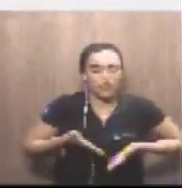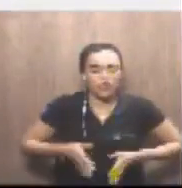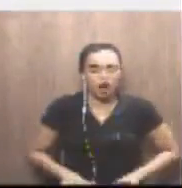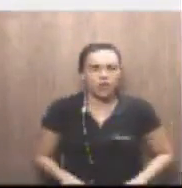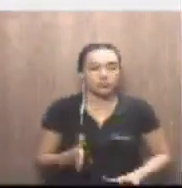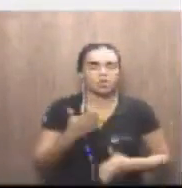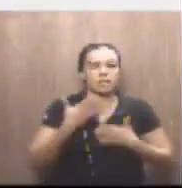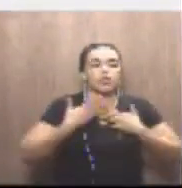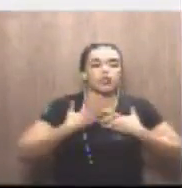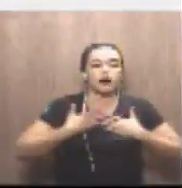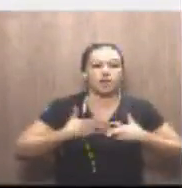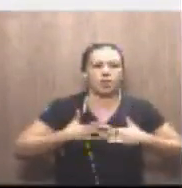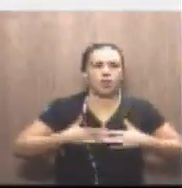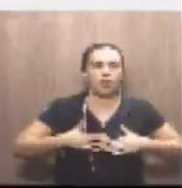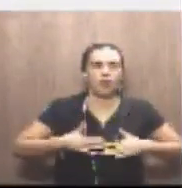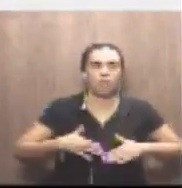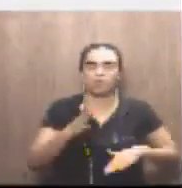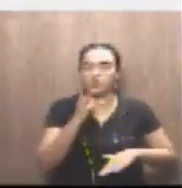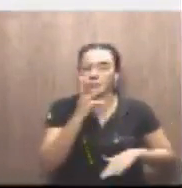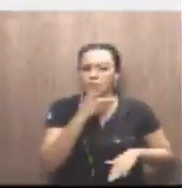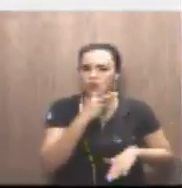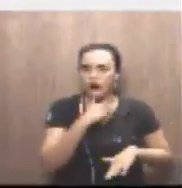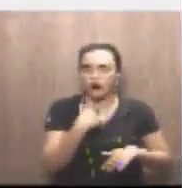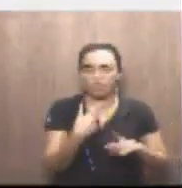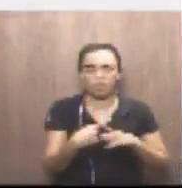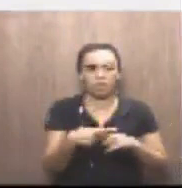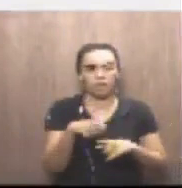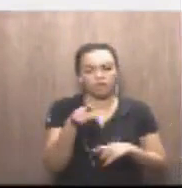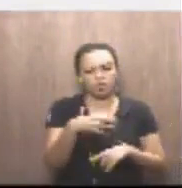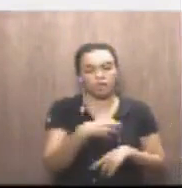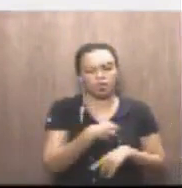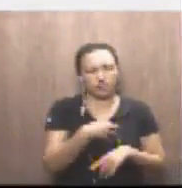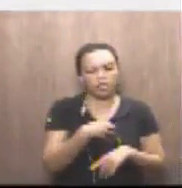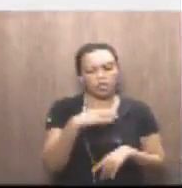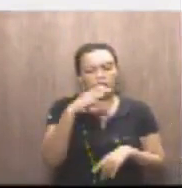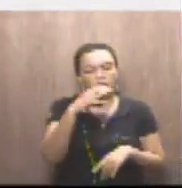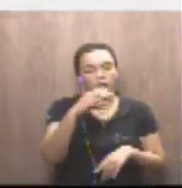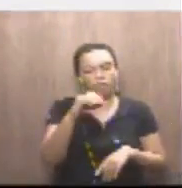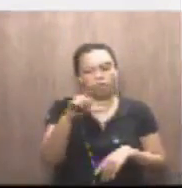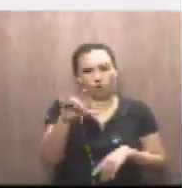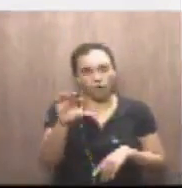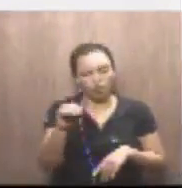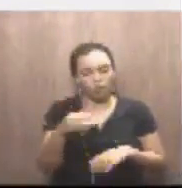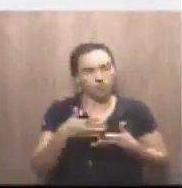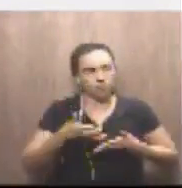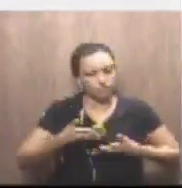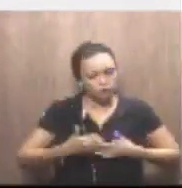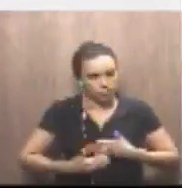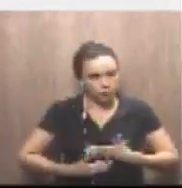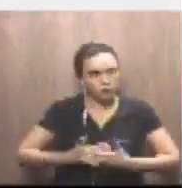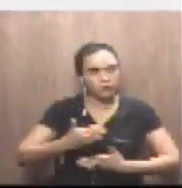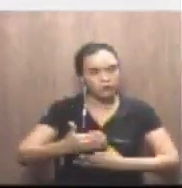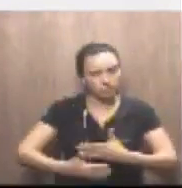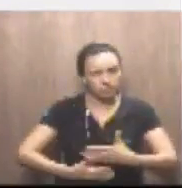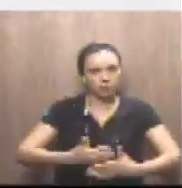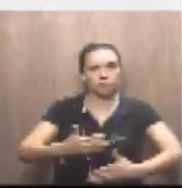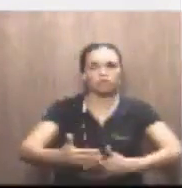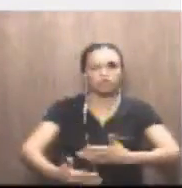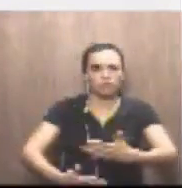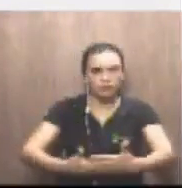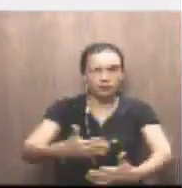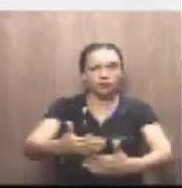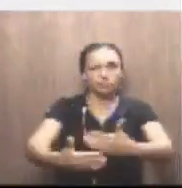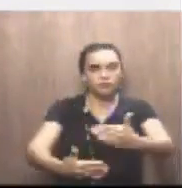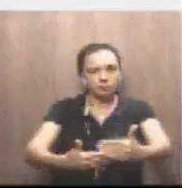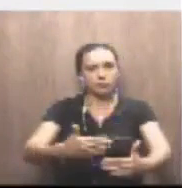de forma lenta, porque você ainda tem resíduo de colo. Então foi indo, foi indo, foi indo, foi indo,